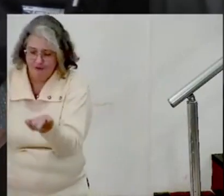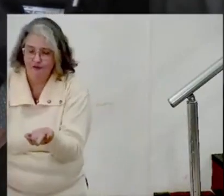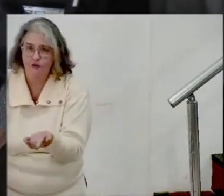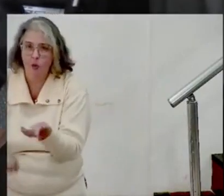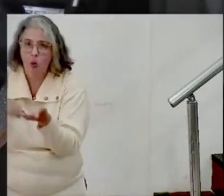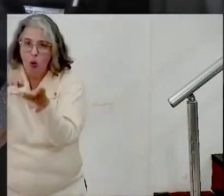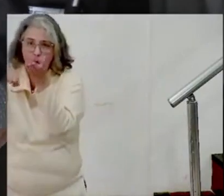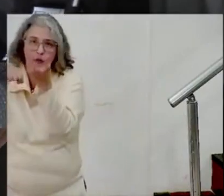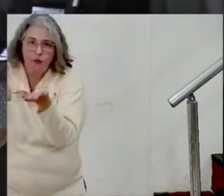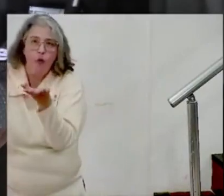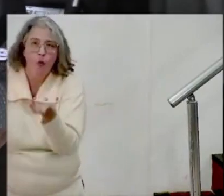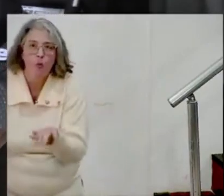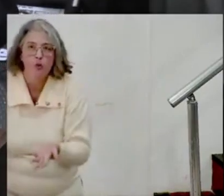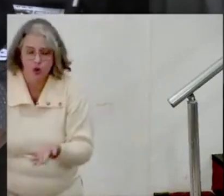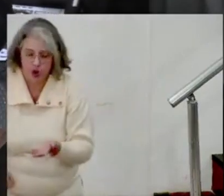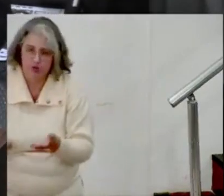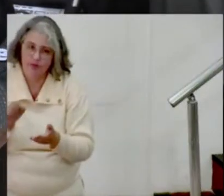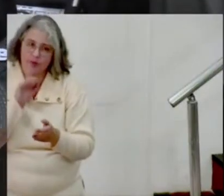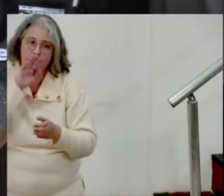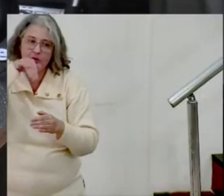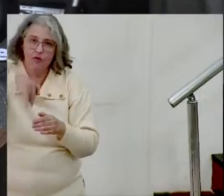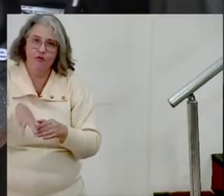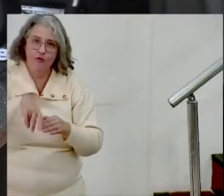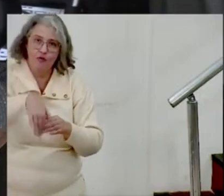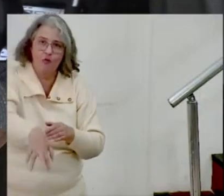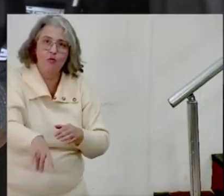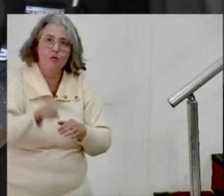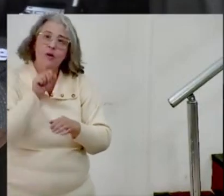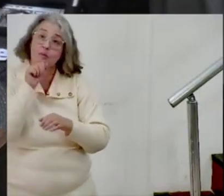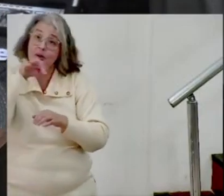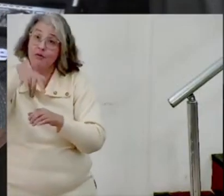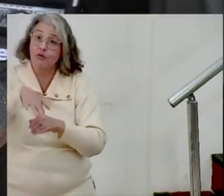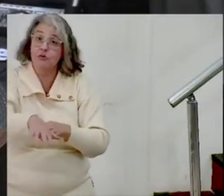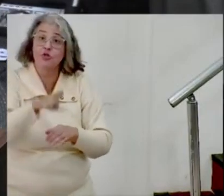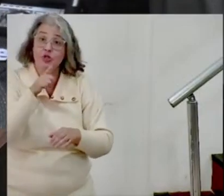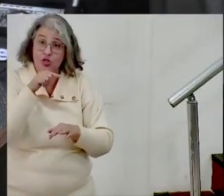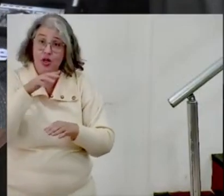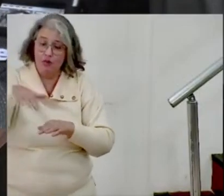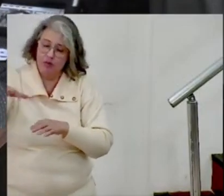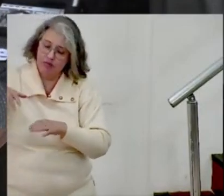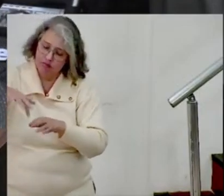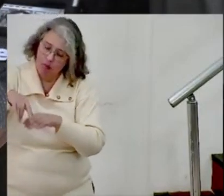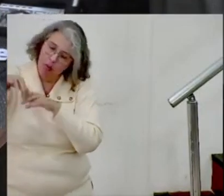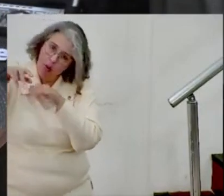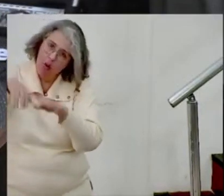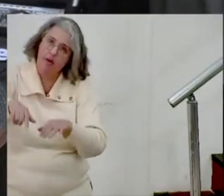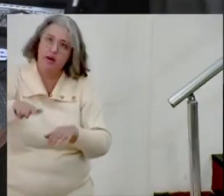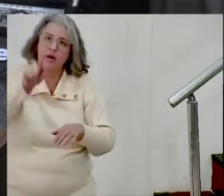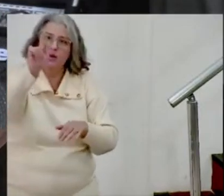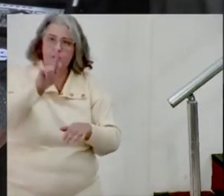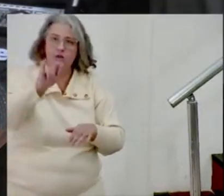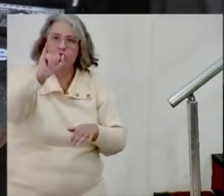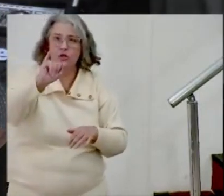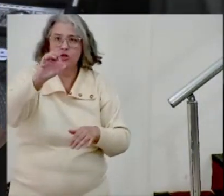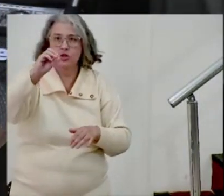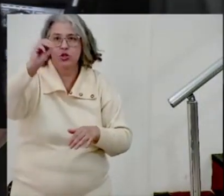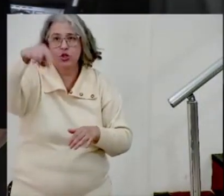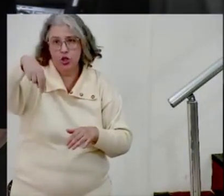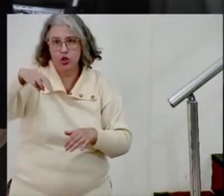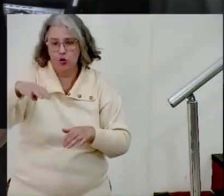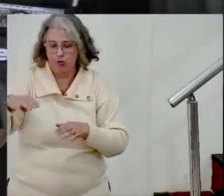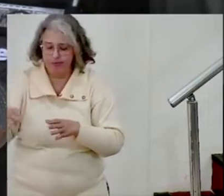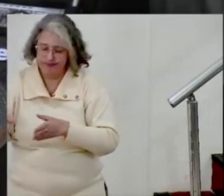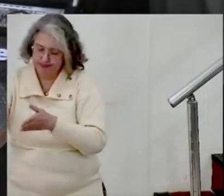perto de Jerusalém. Mas tinha uma fonte de água, a fonte de Gihon, que ficava do lado de fora da cidade. E aí então o que o Ezequias